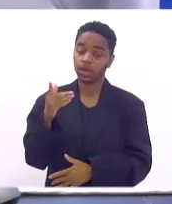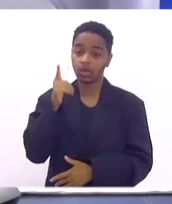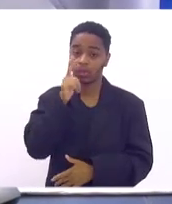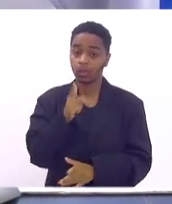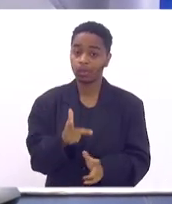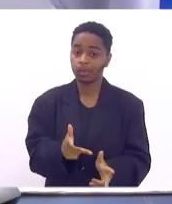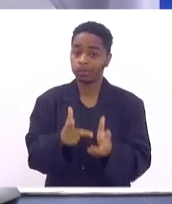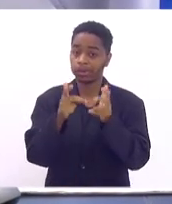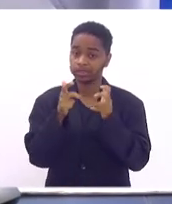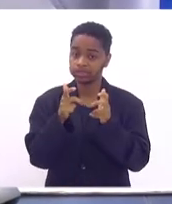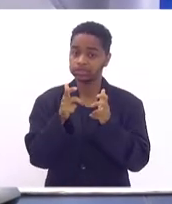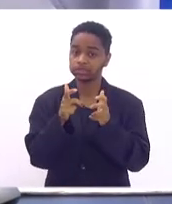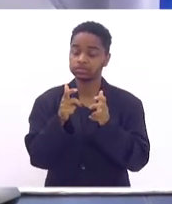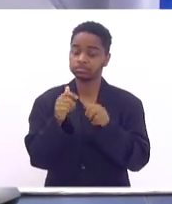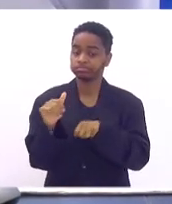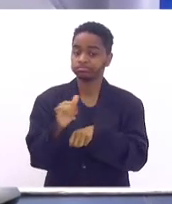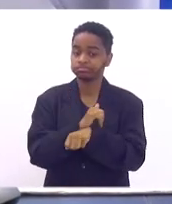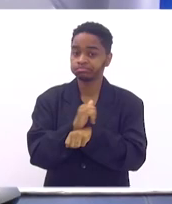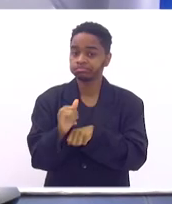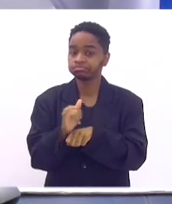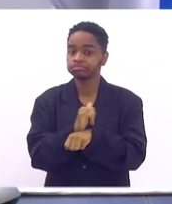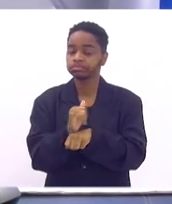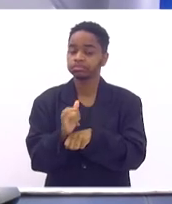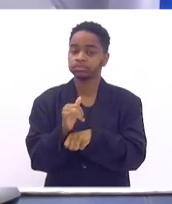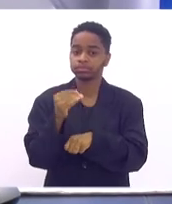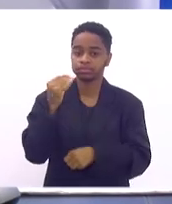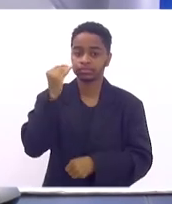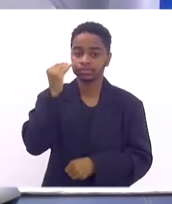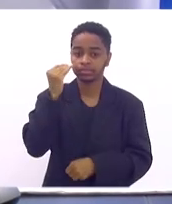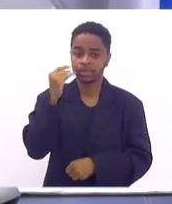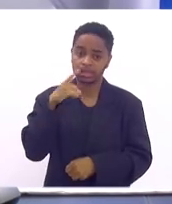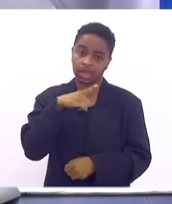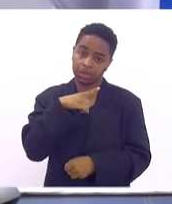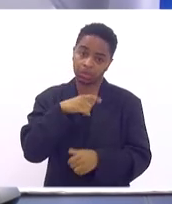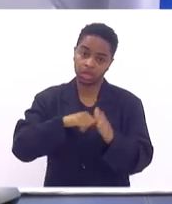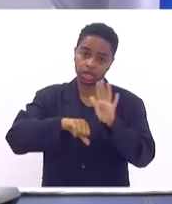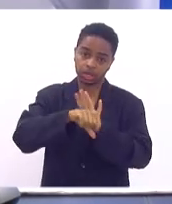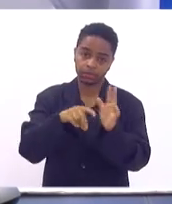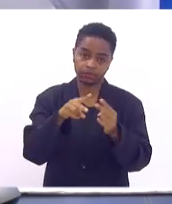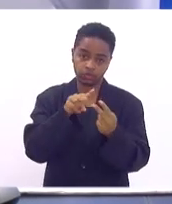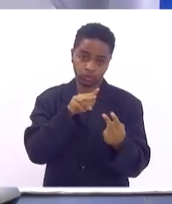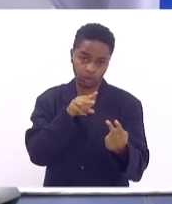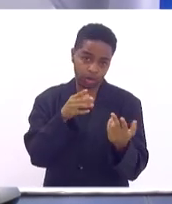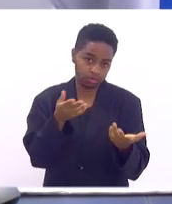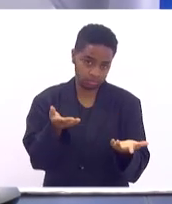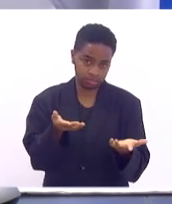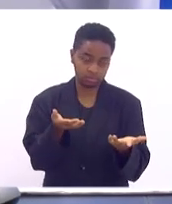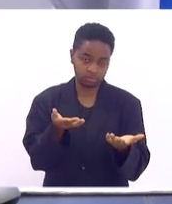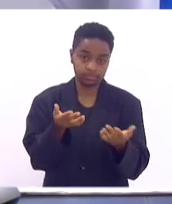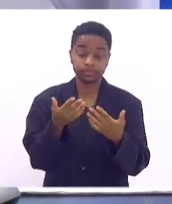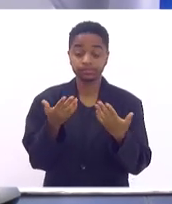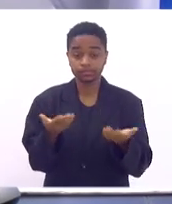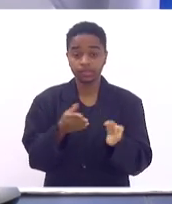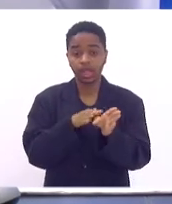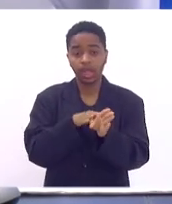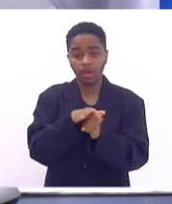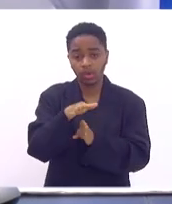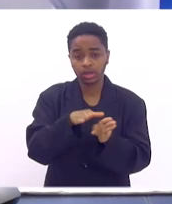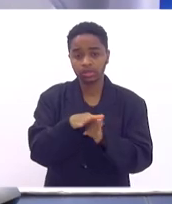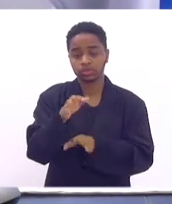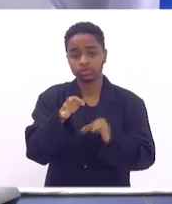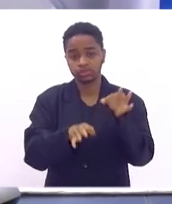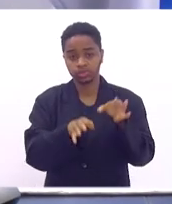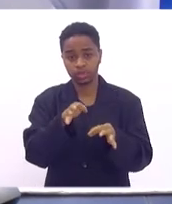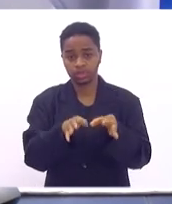identifique lá uma ferramenta, né, que tem aí um crime virtual. Então, nessa orientação jurídica,